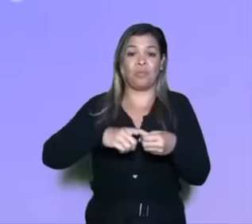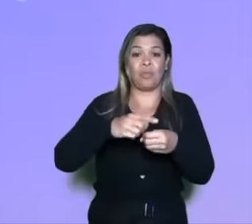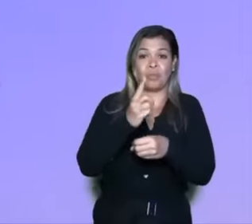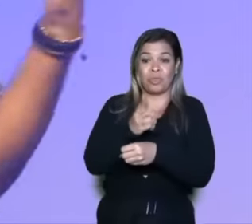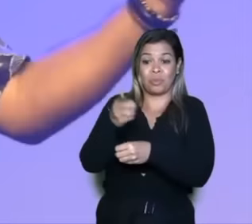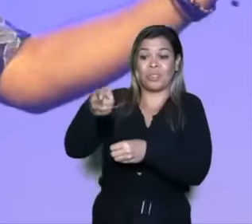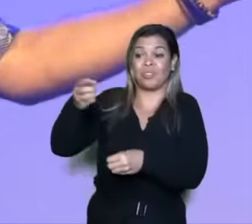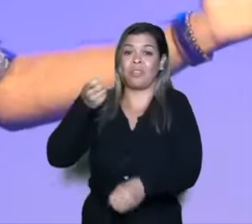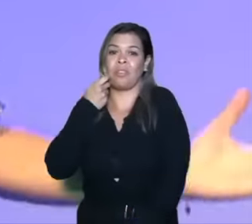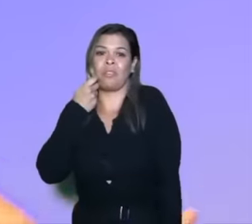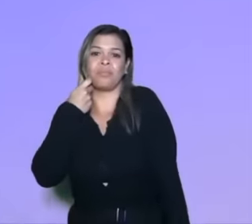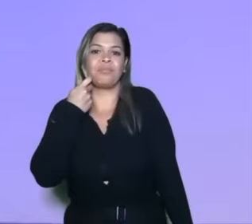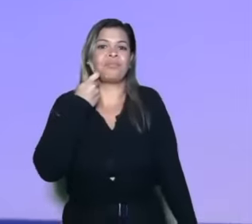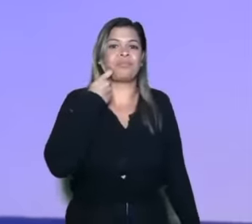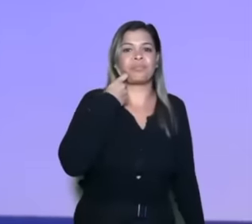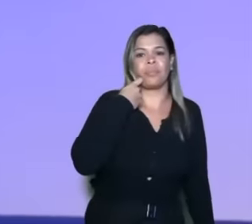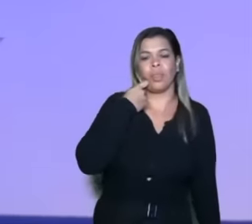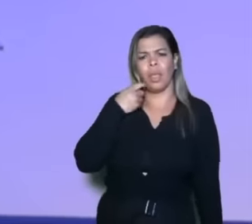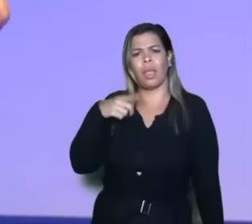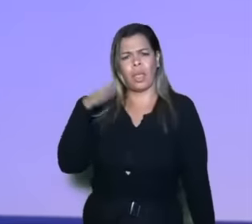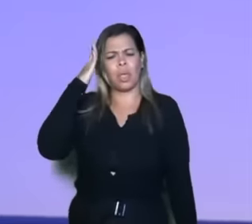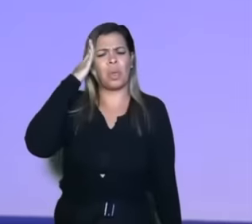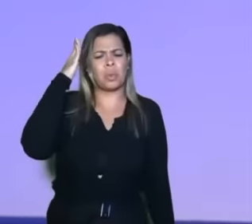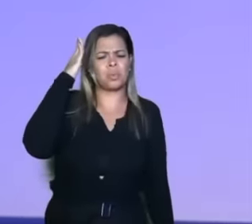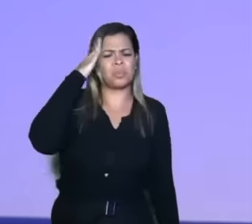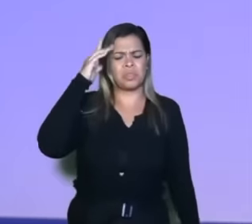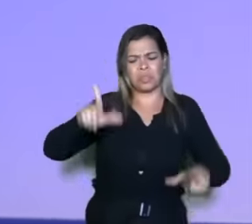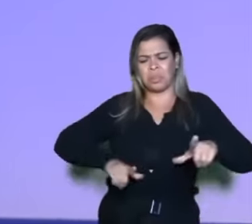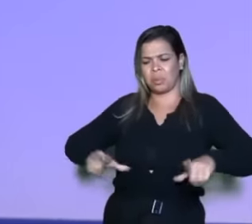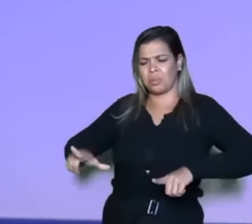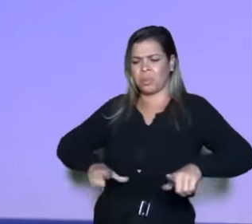Pedro, eu sei que trabalhou a noite toda